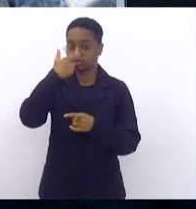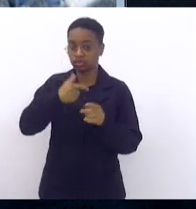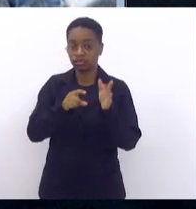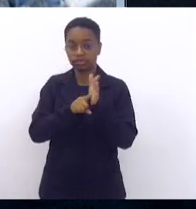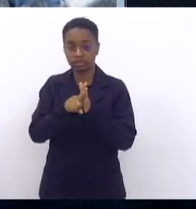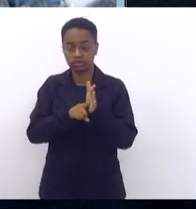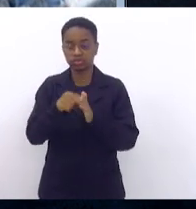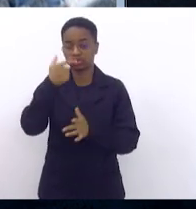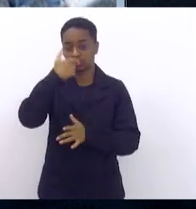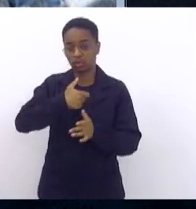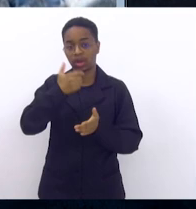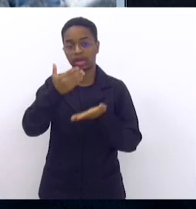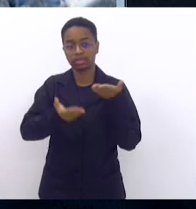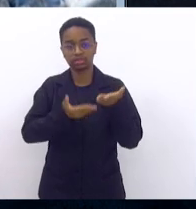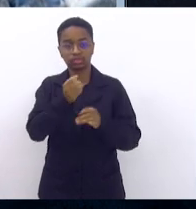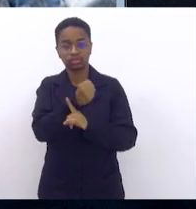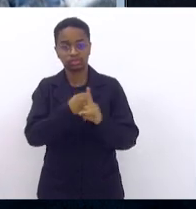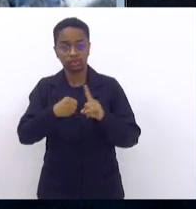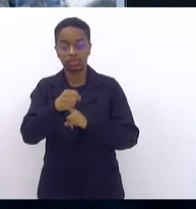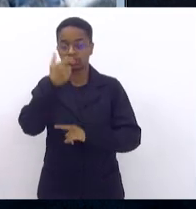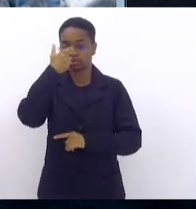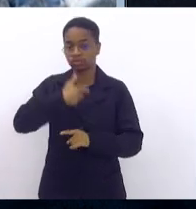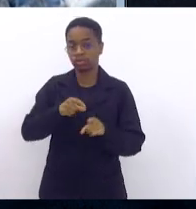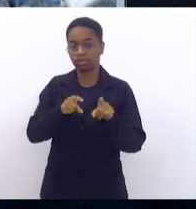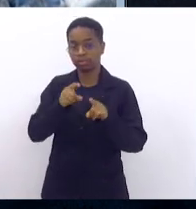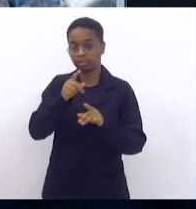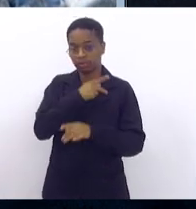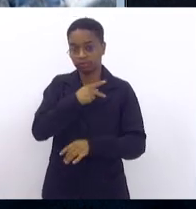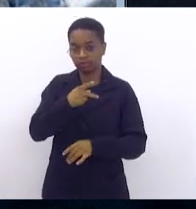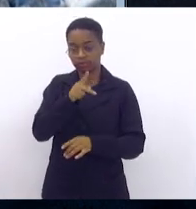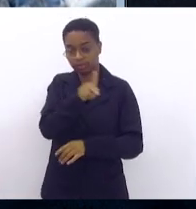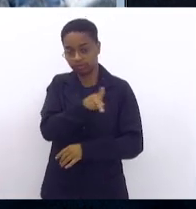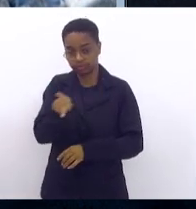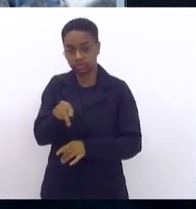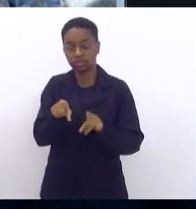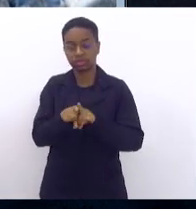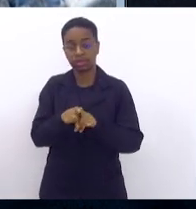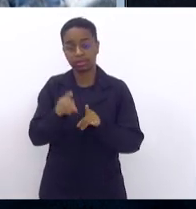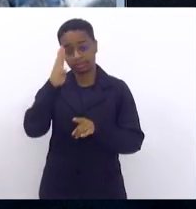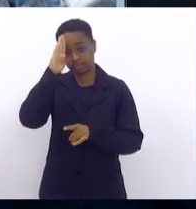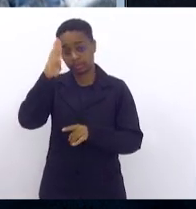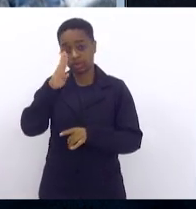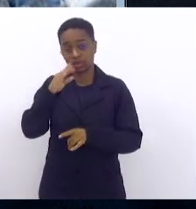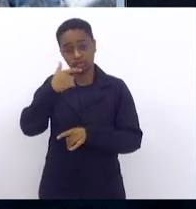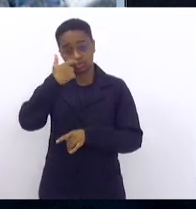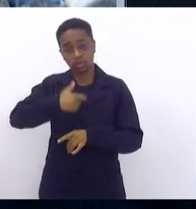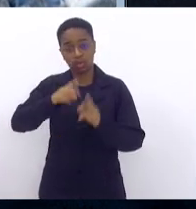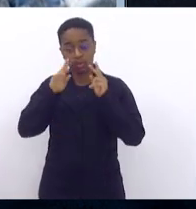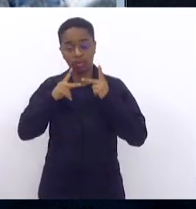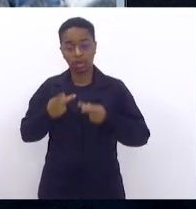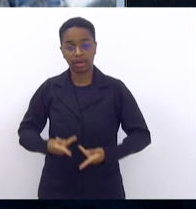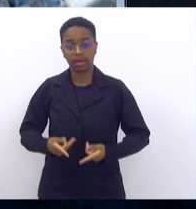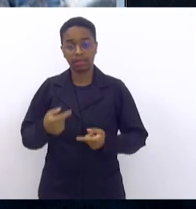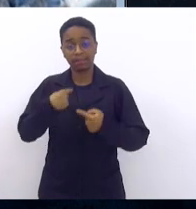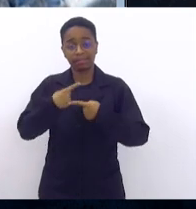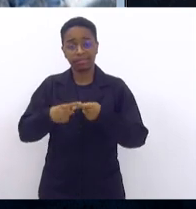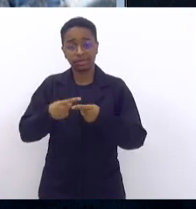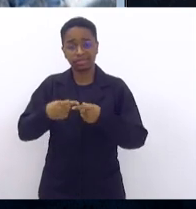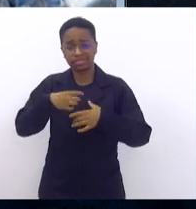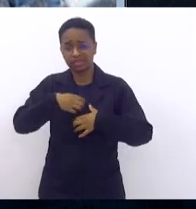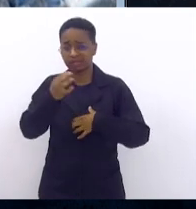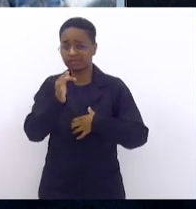como assistente social como professora e sobretudo como ser humano eu não sou feliz com isso falava com Fabiana que